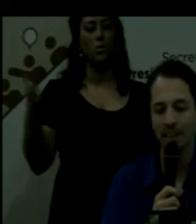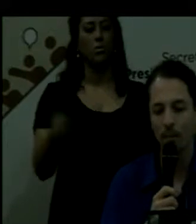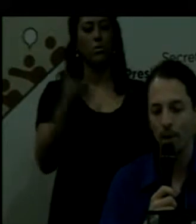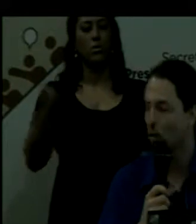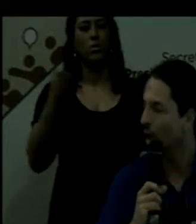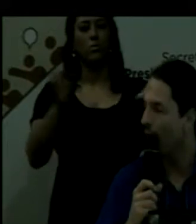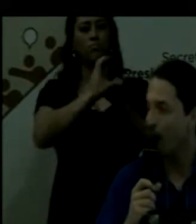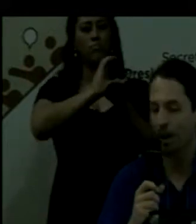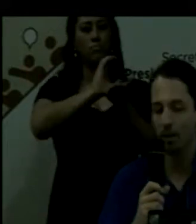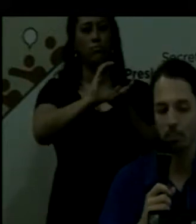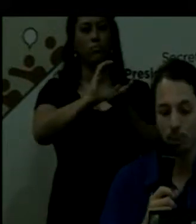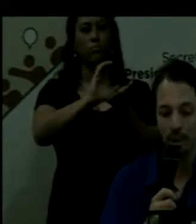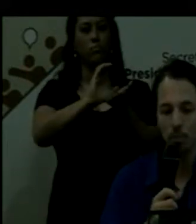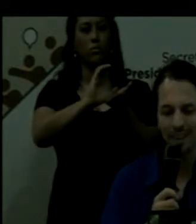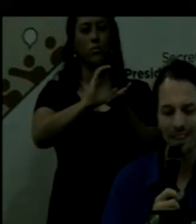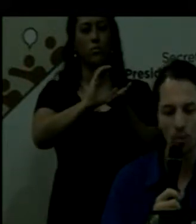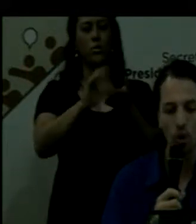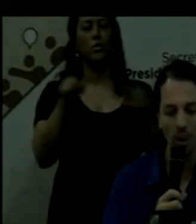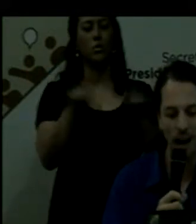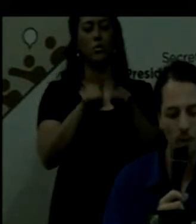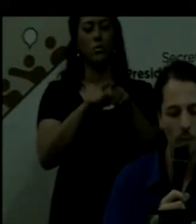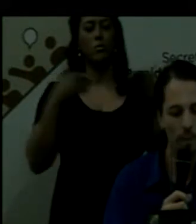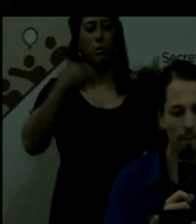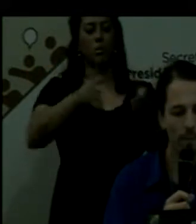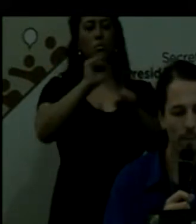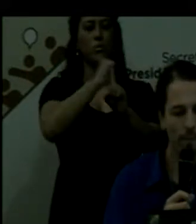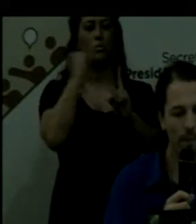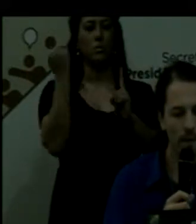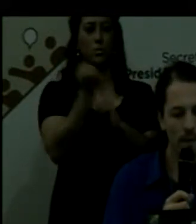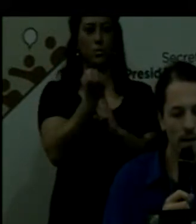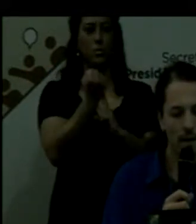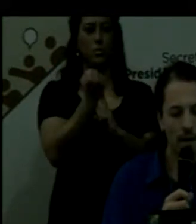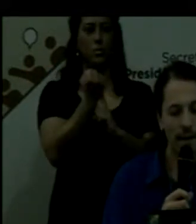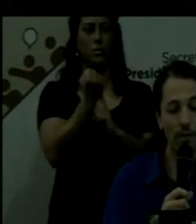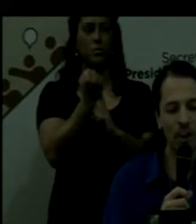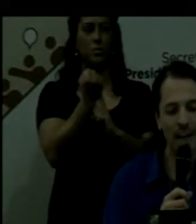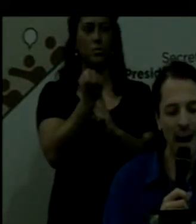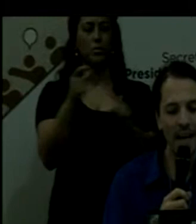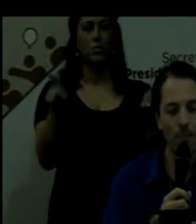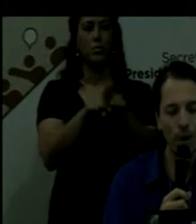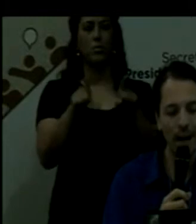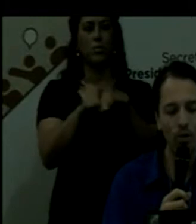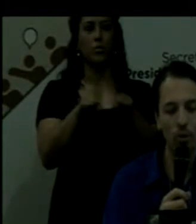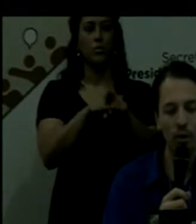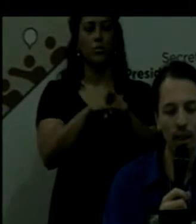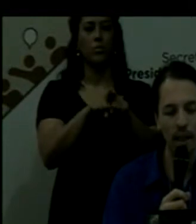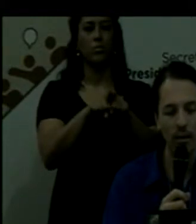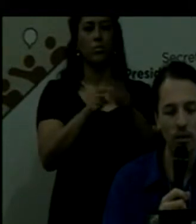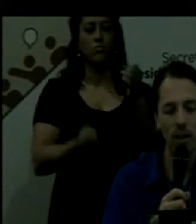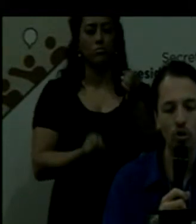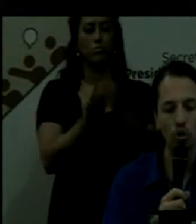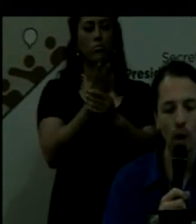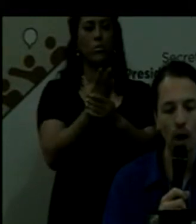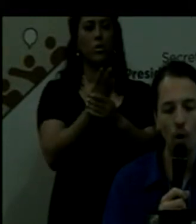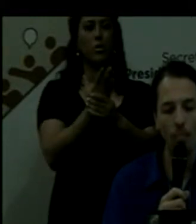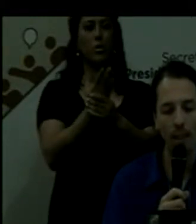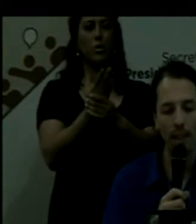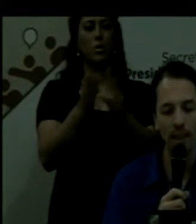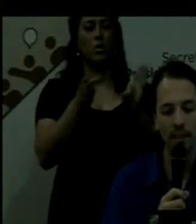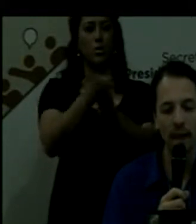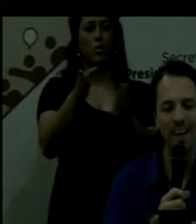através do financiamento à participação social. Deve gerar e apoiar os conselheiros em